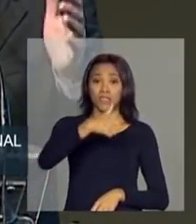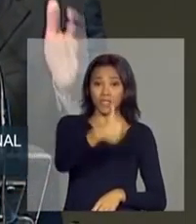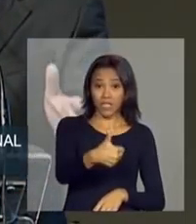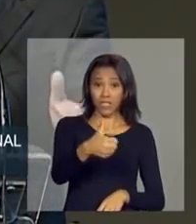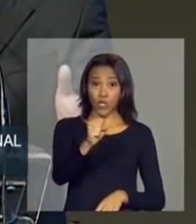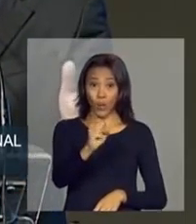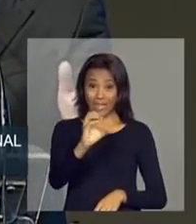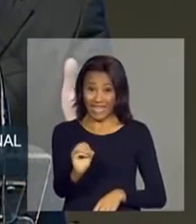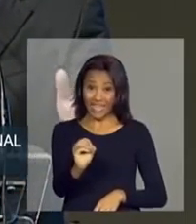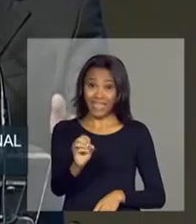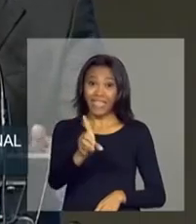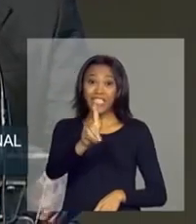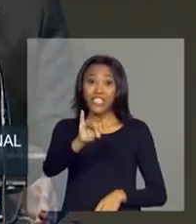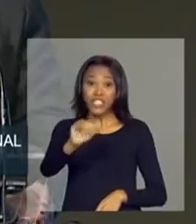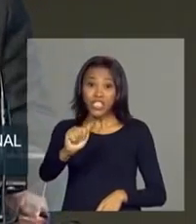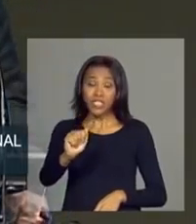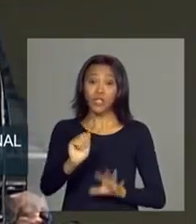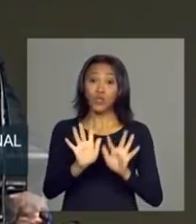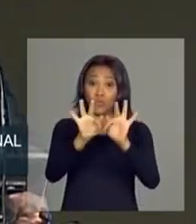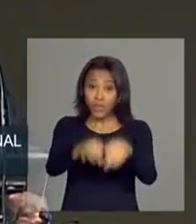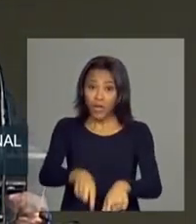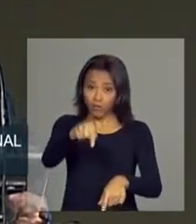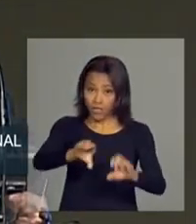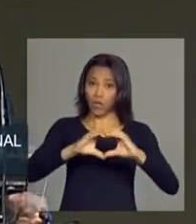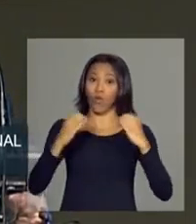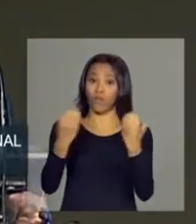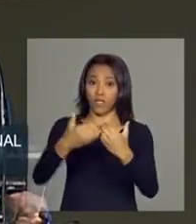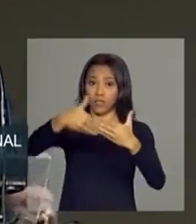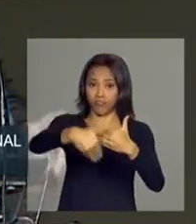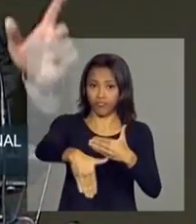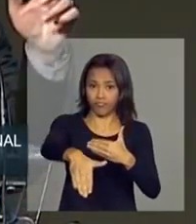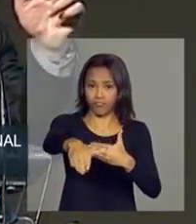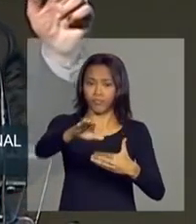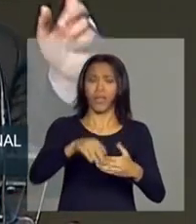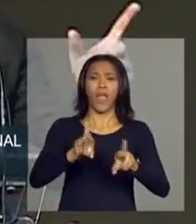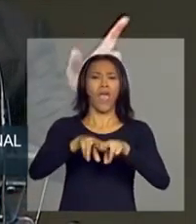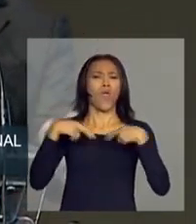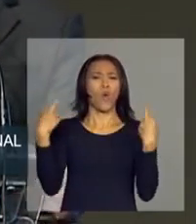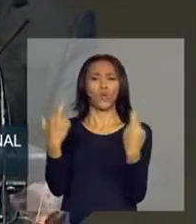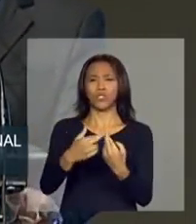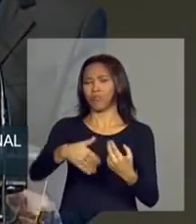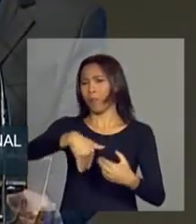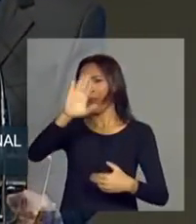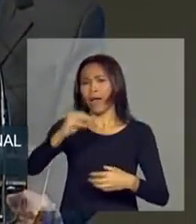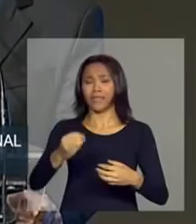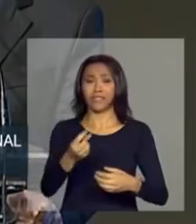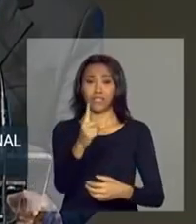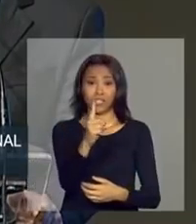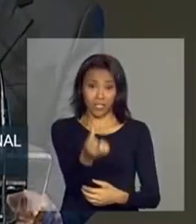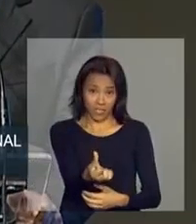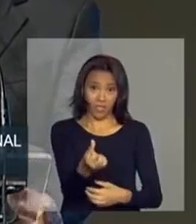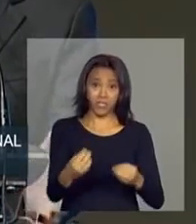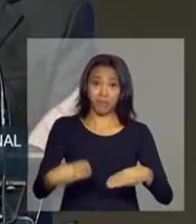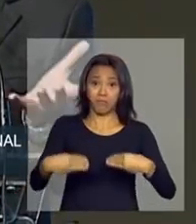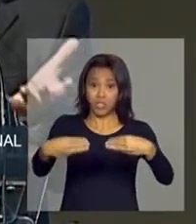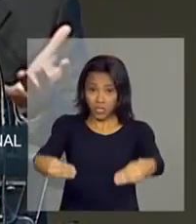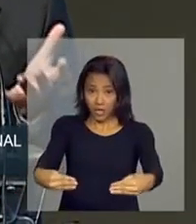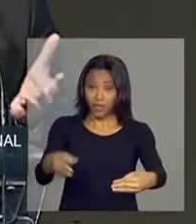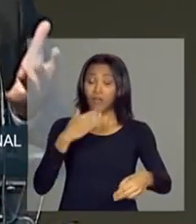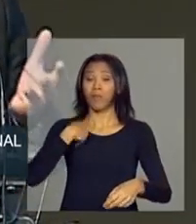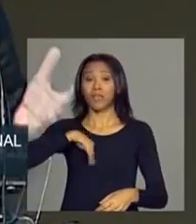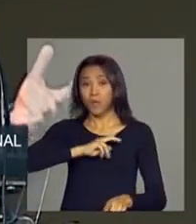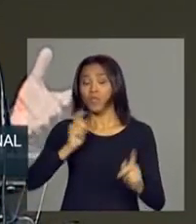E é por isso que eu tenho uma absoluta certeza, e a presidenta Dilma me assegurou, de que nós vamos